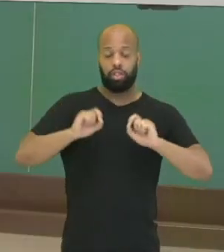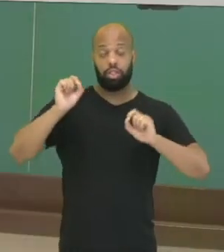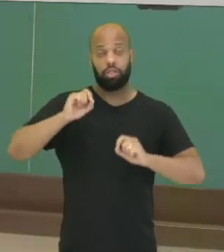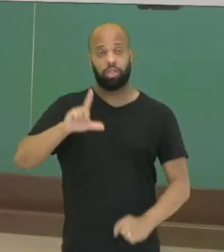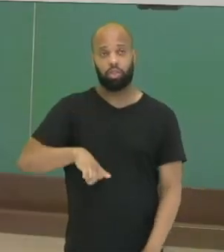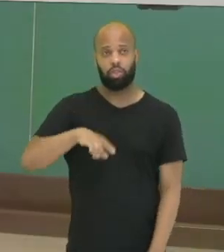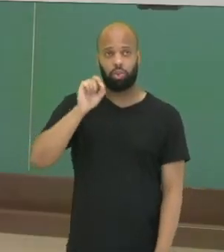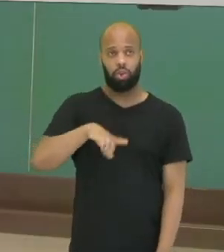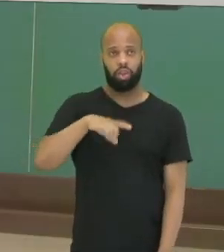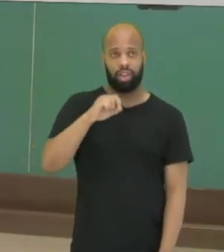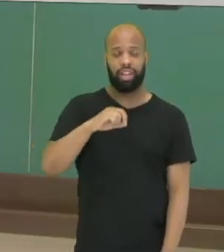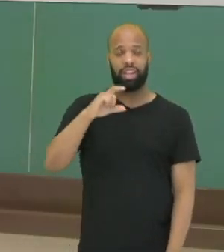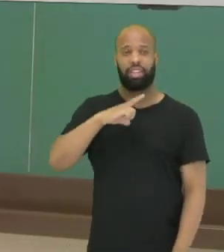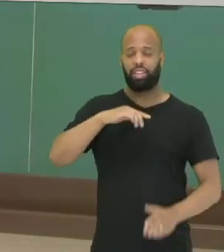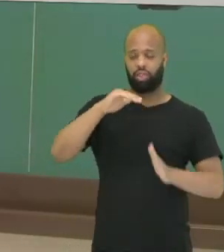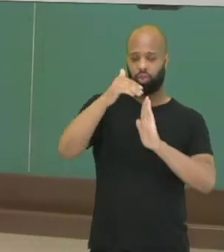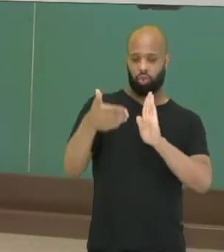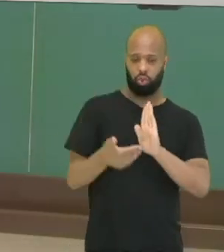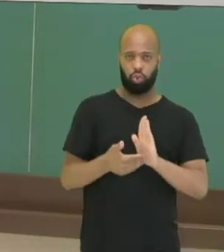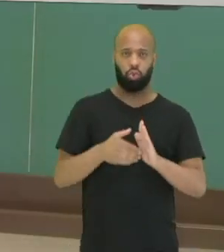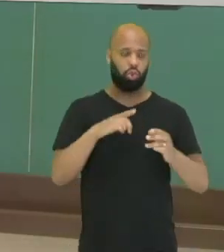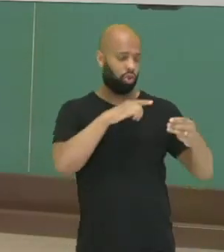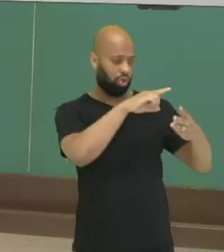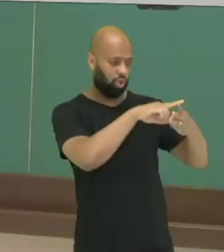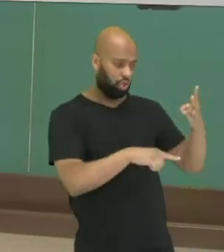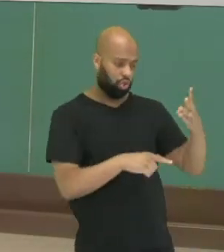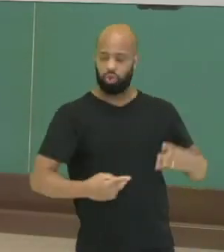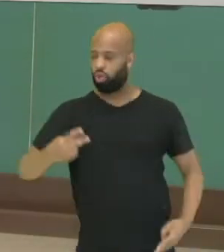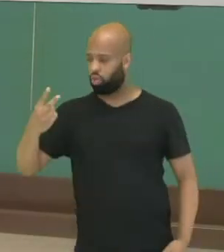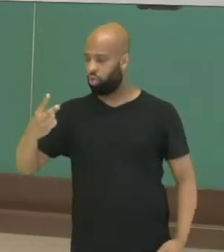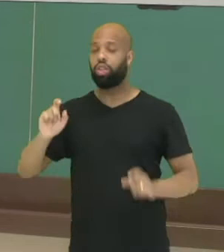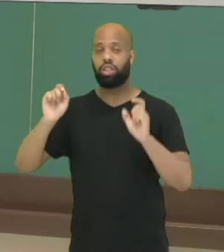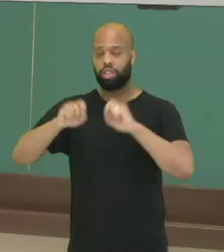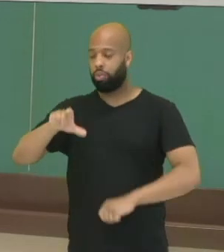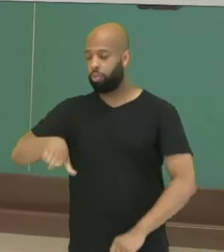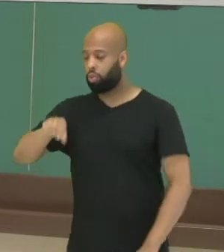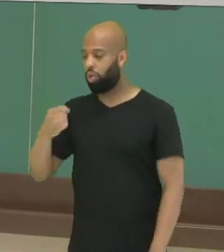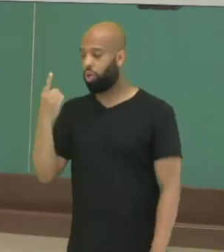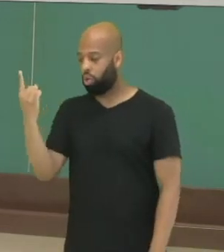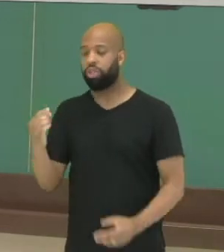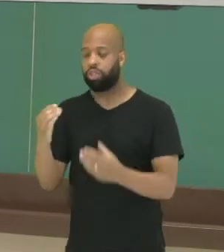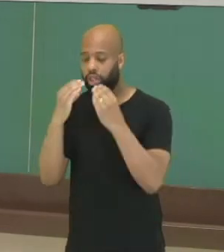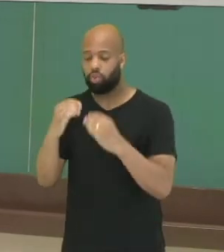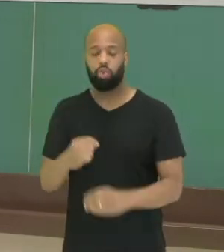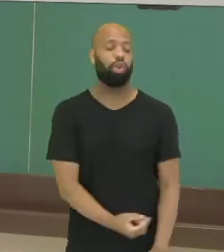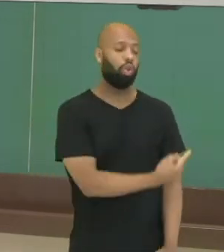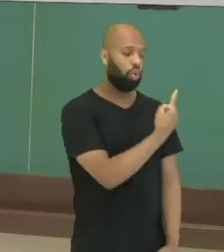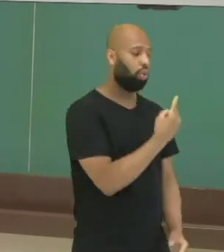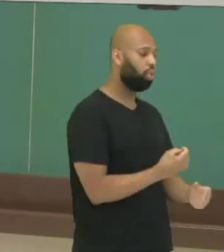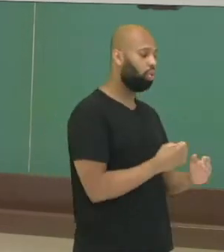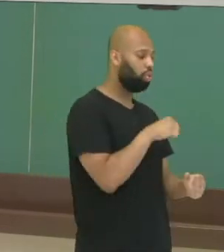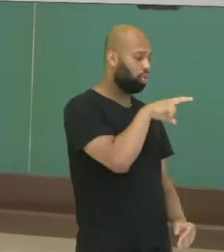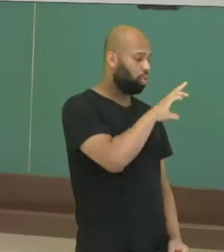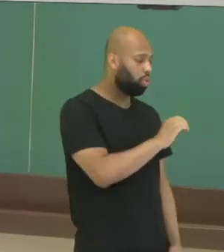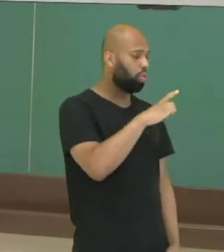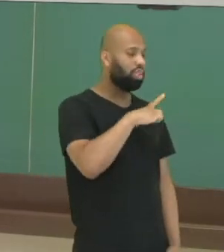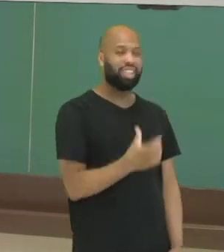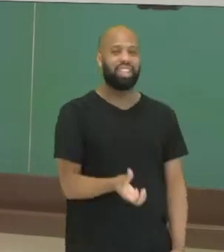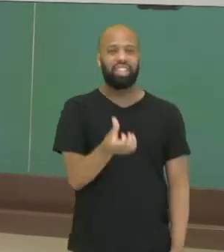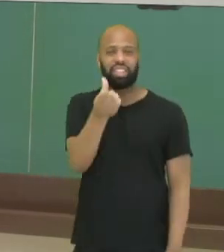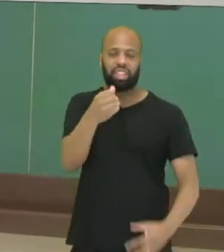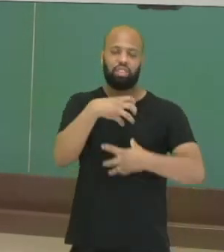escolher dentre todos eles um sanduíche e um suco de 6 maneiras